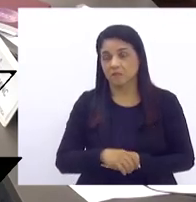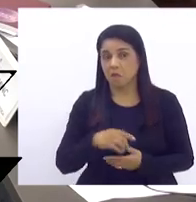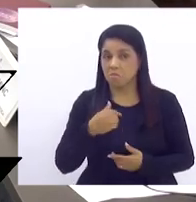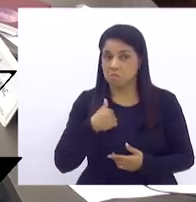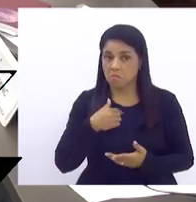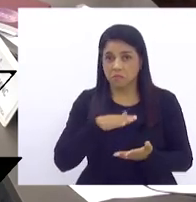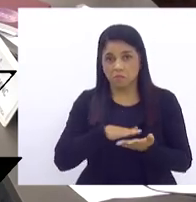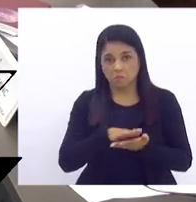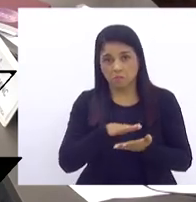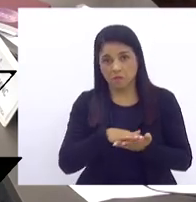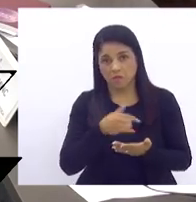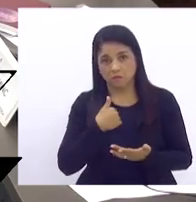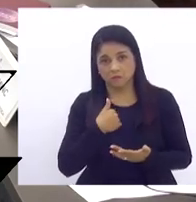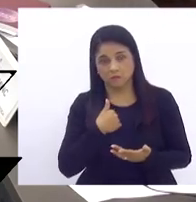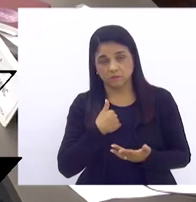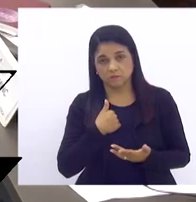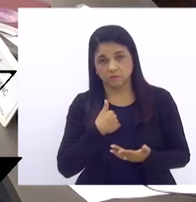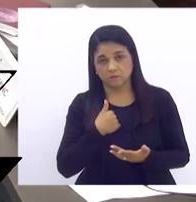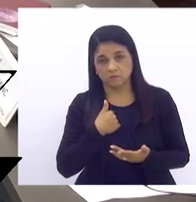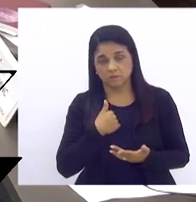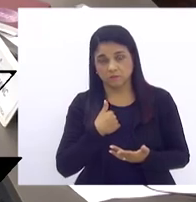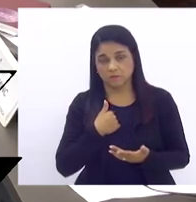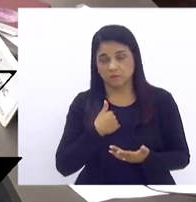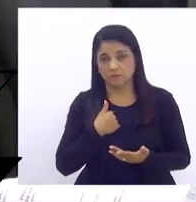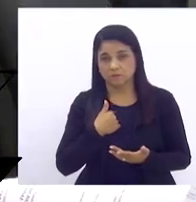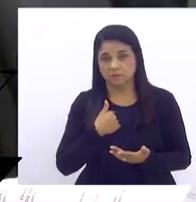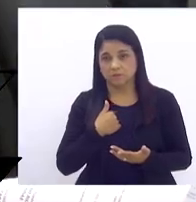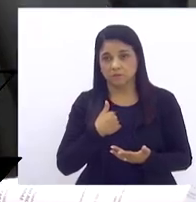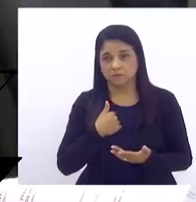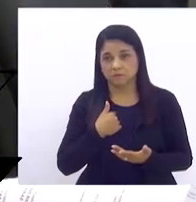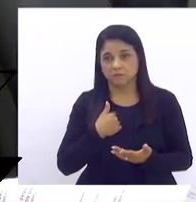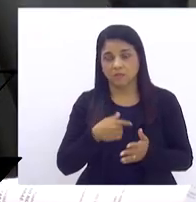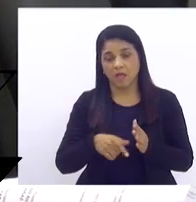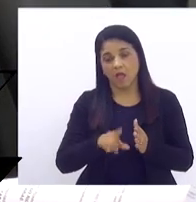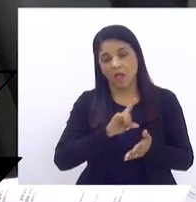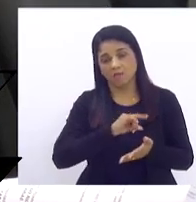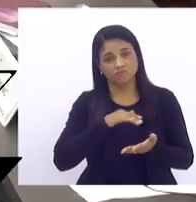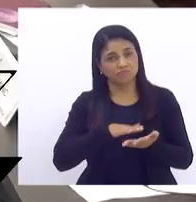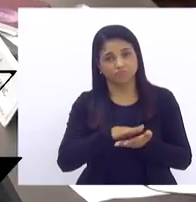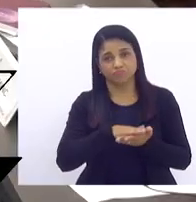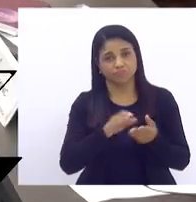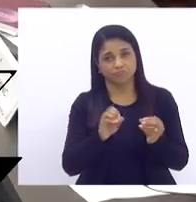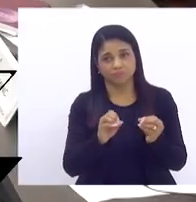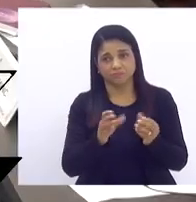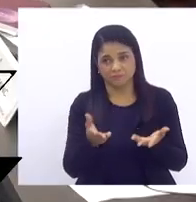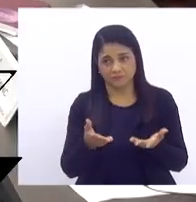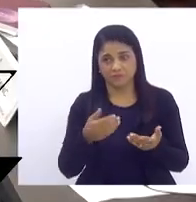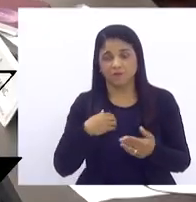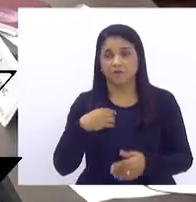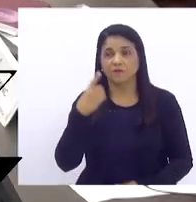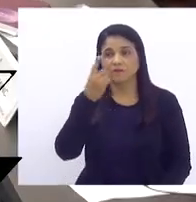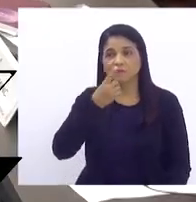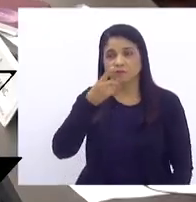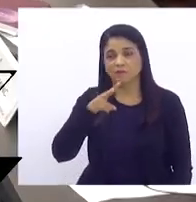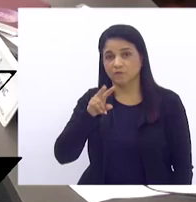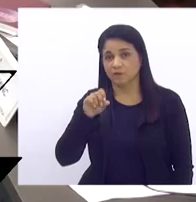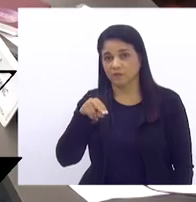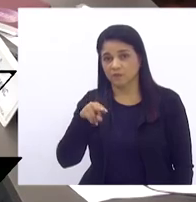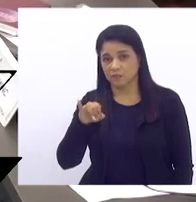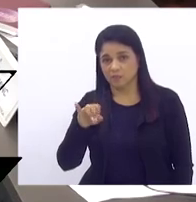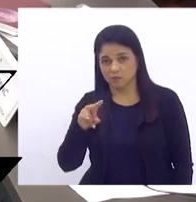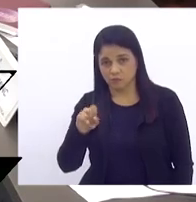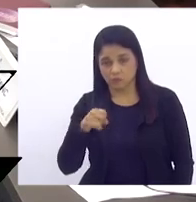publicado. É que na última versão veio meu, não. Publicado. Não está, não. Senhor presidente. Deputado Vinícius Cozzolino. Terminou o...